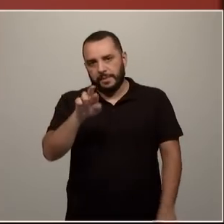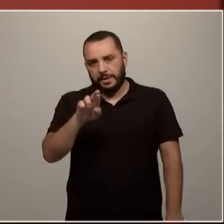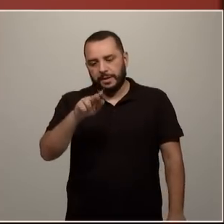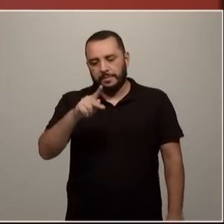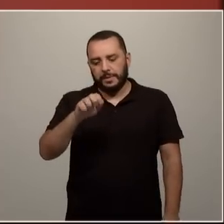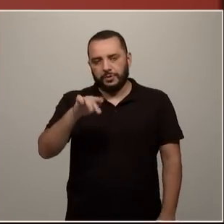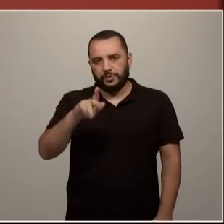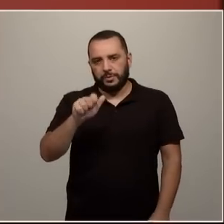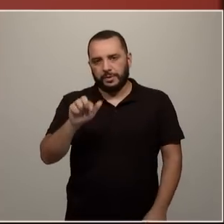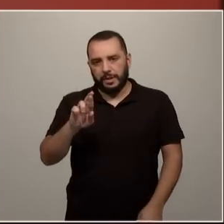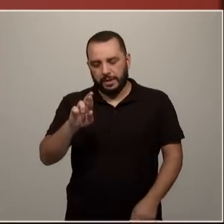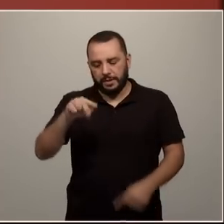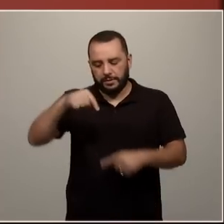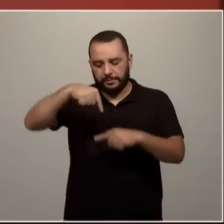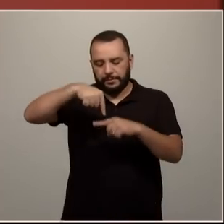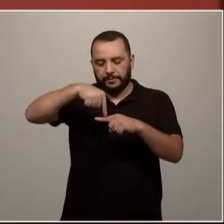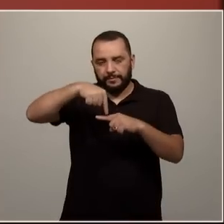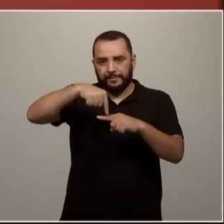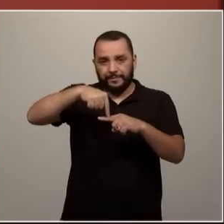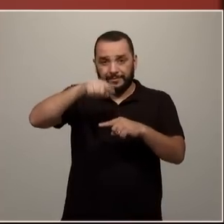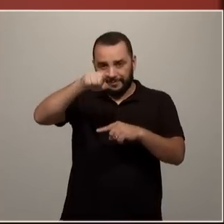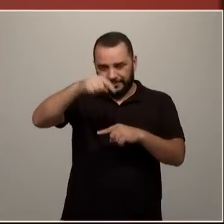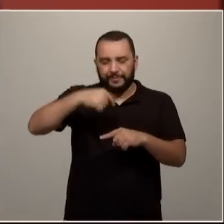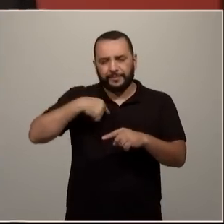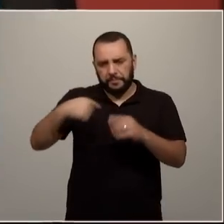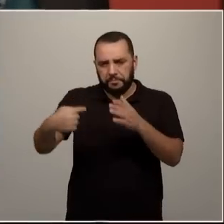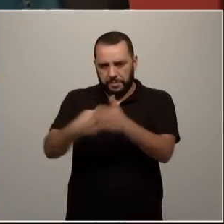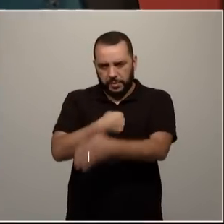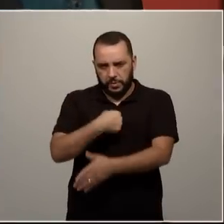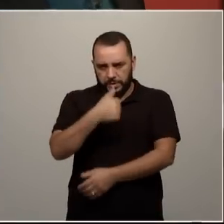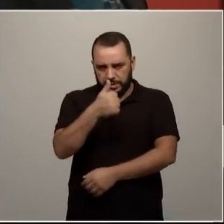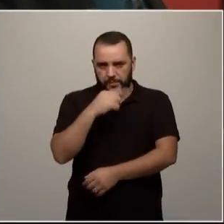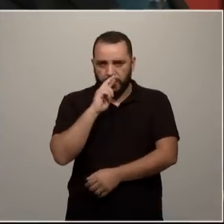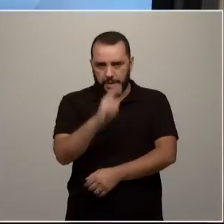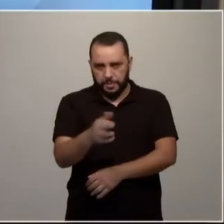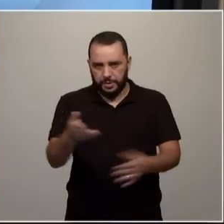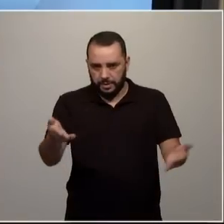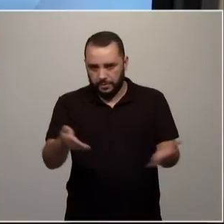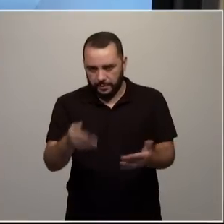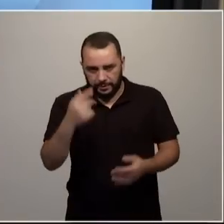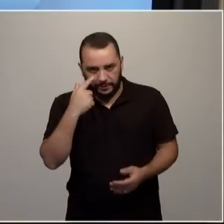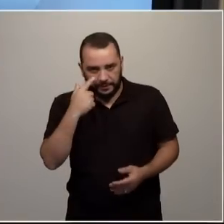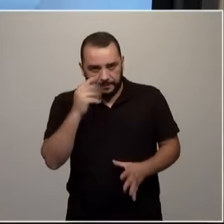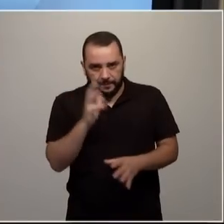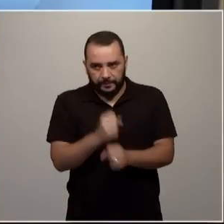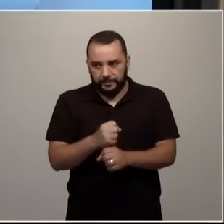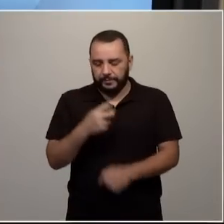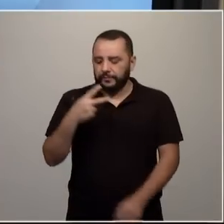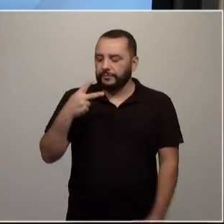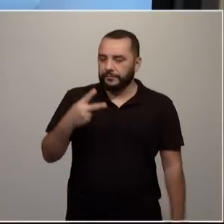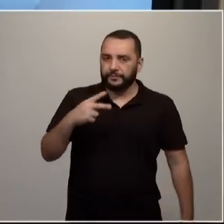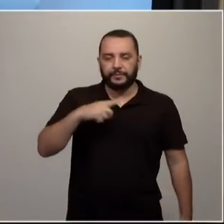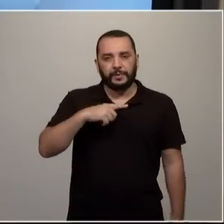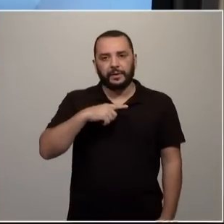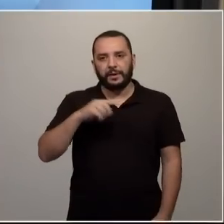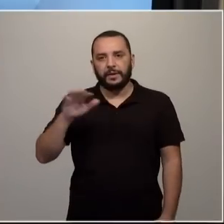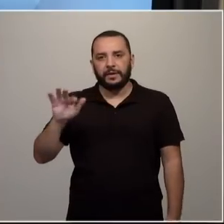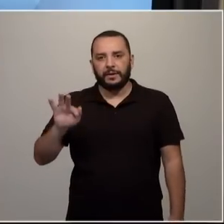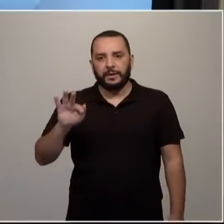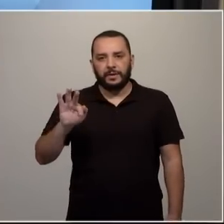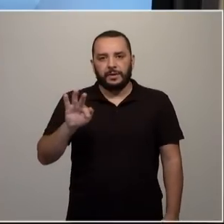que me chegou foi retomar o conceito de curva de nível. Observe que no cálculo 2 a gente fala de